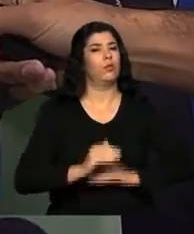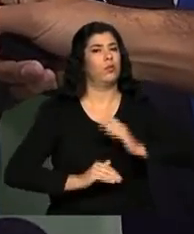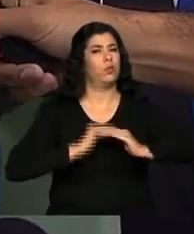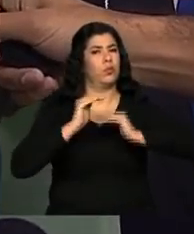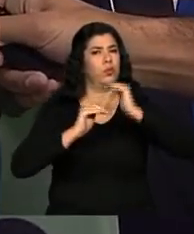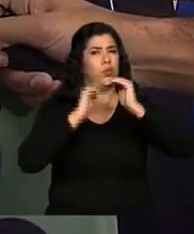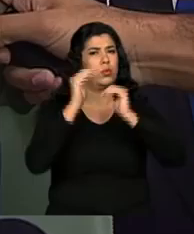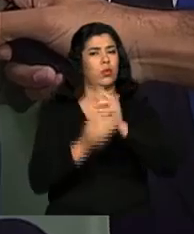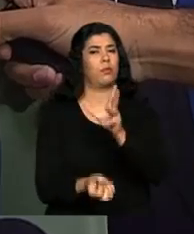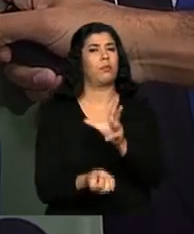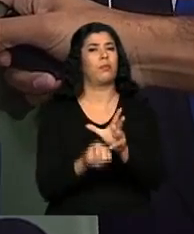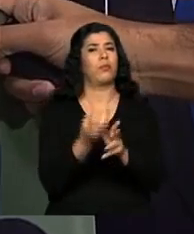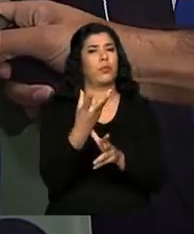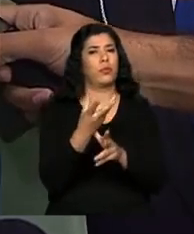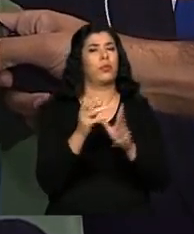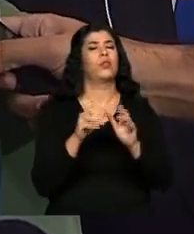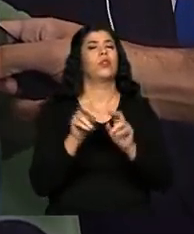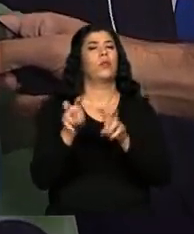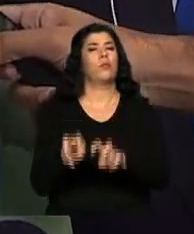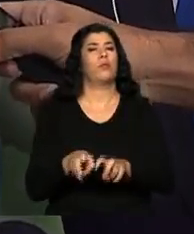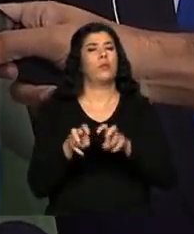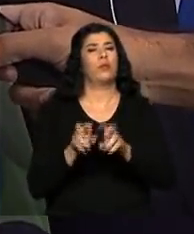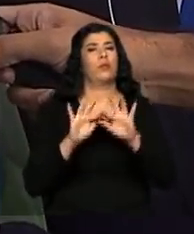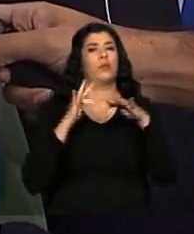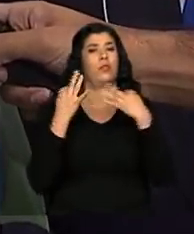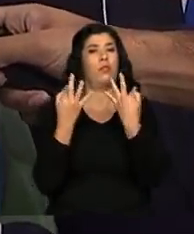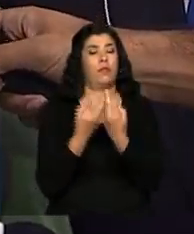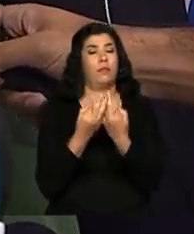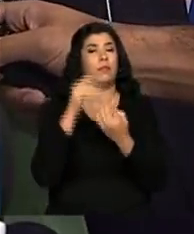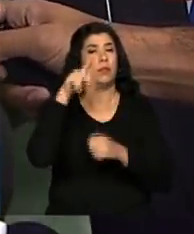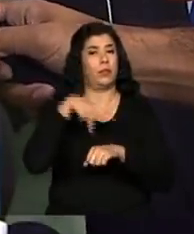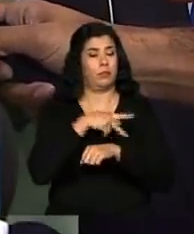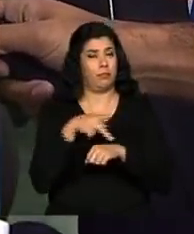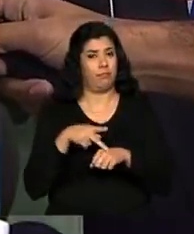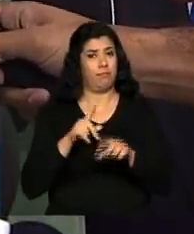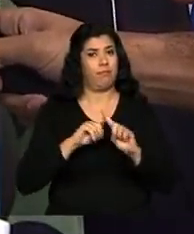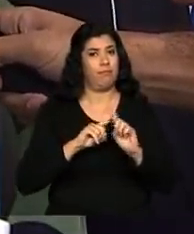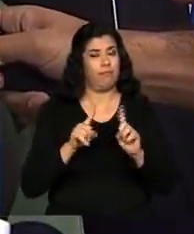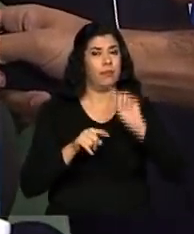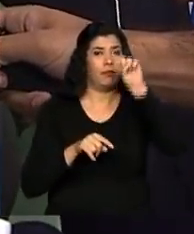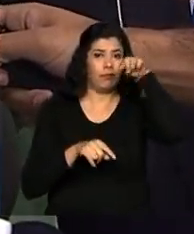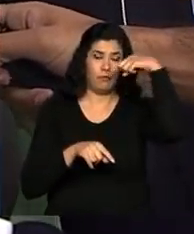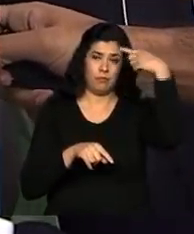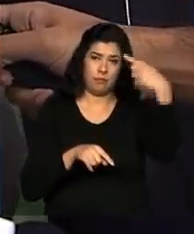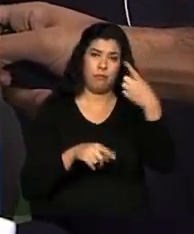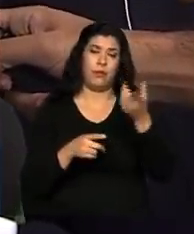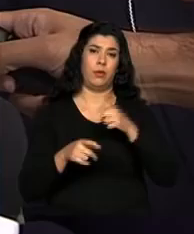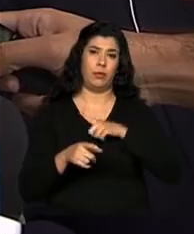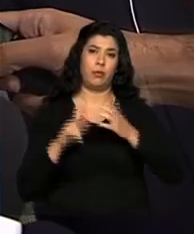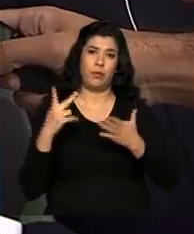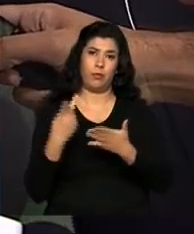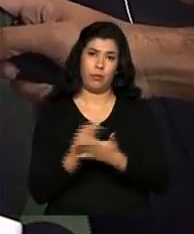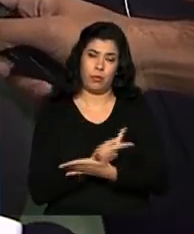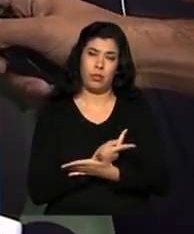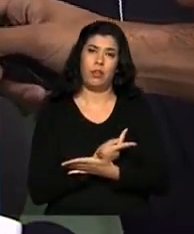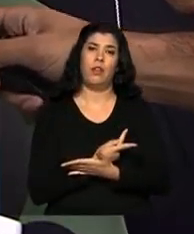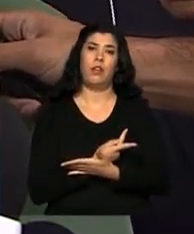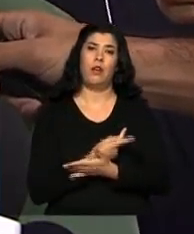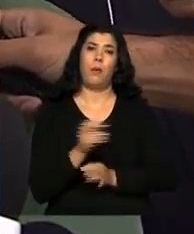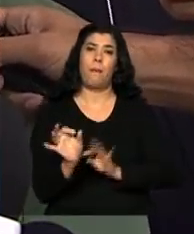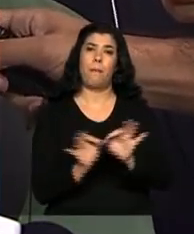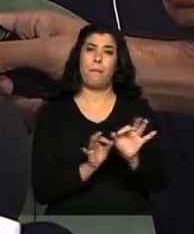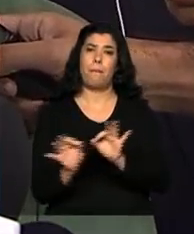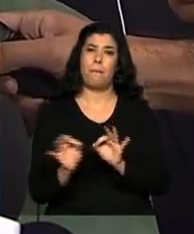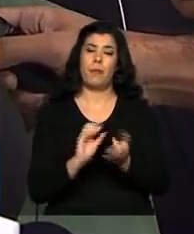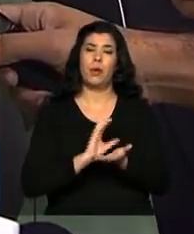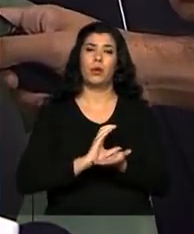crescimento da agricultura familiar no nosso país. Mas aí eu vou falar isso quando ocorrer. O plano de concessão